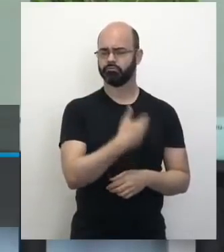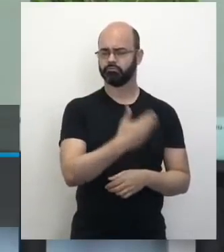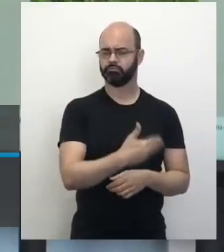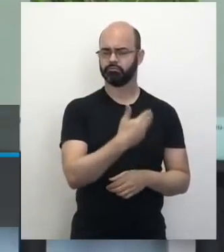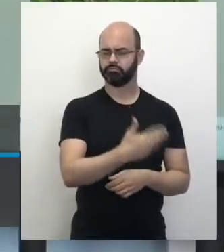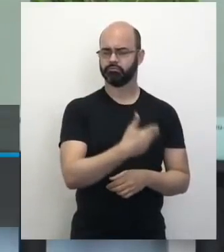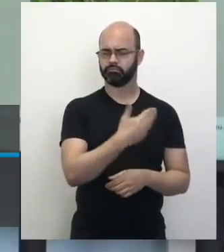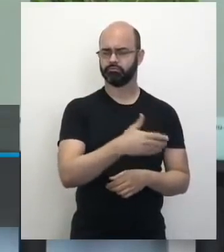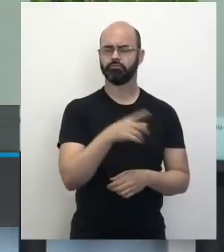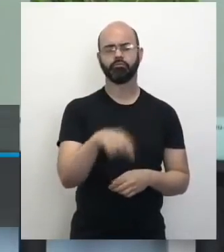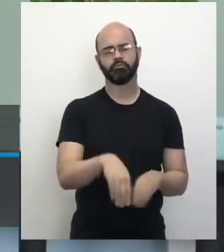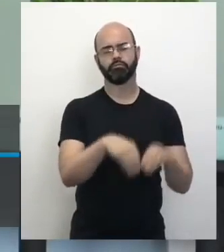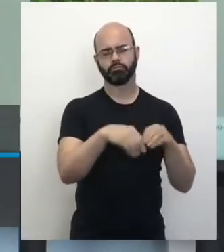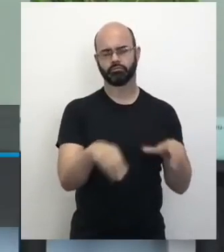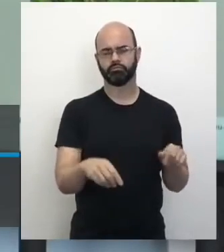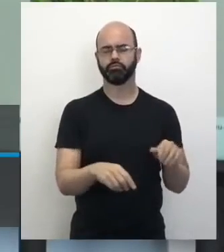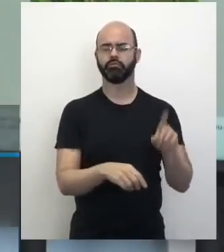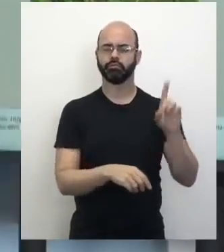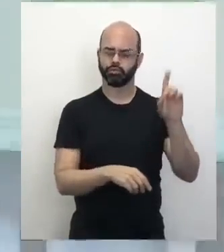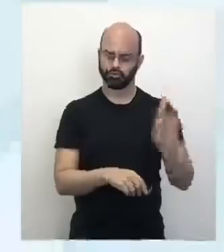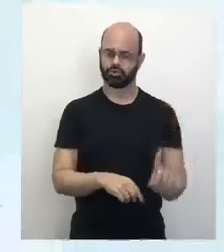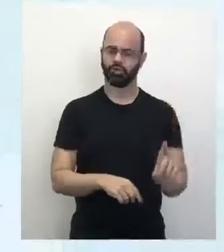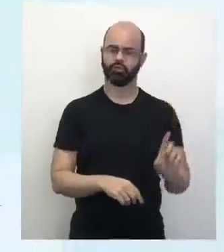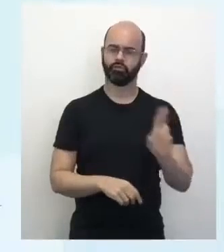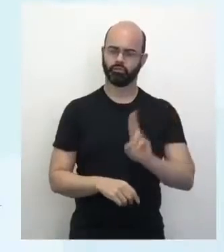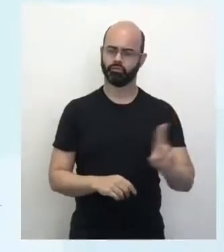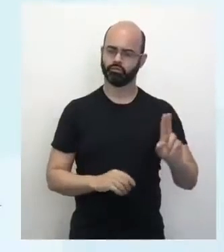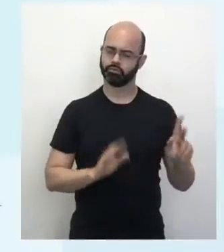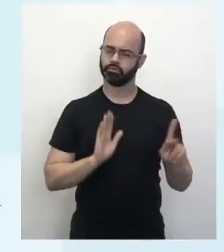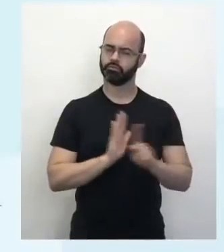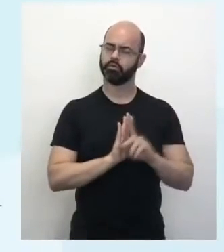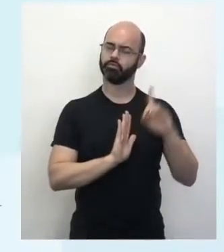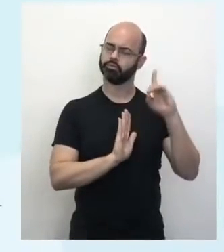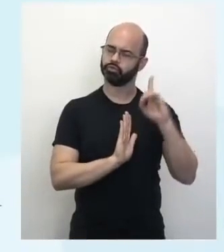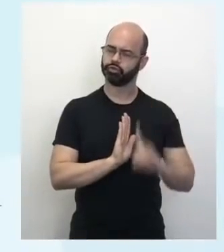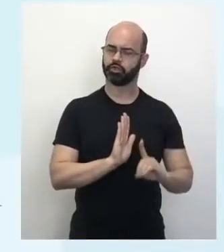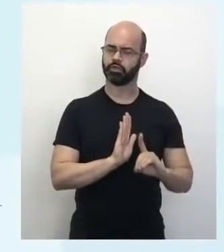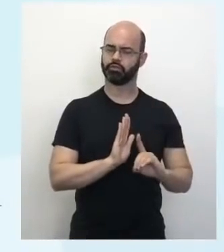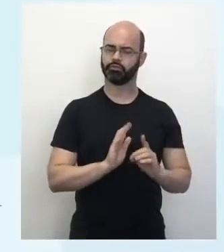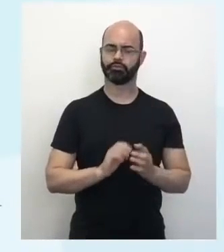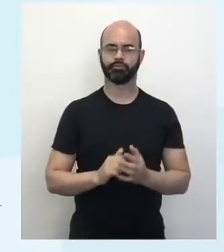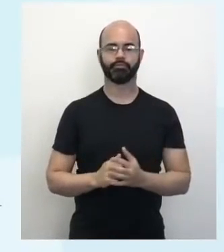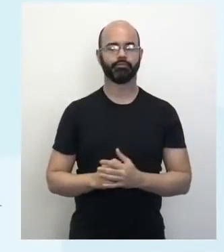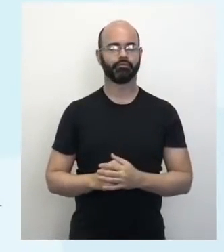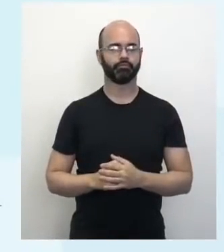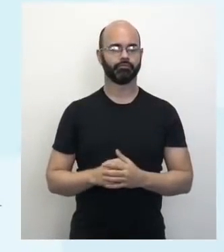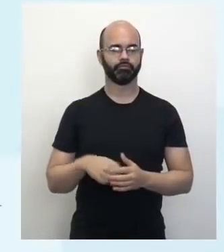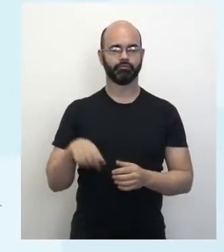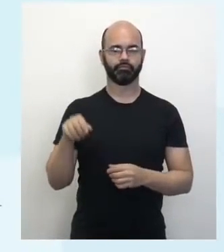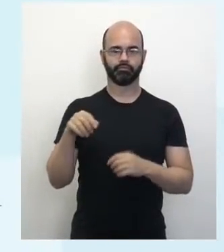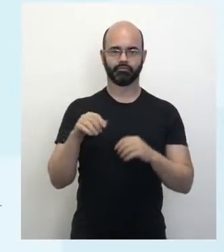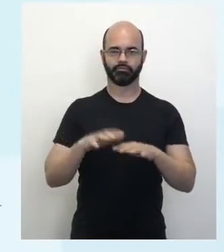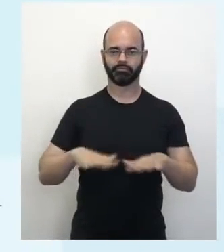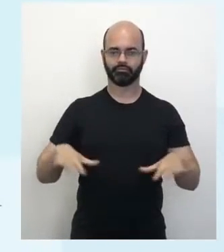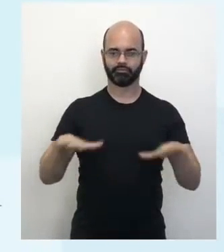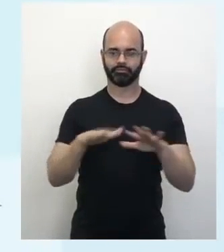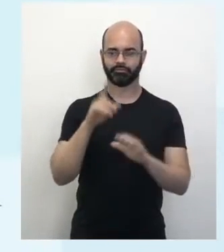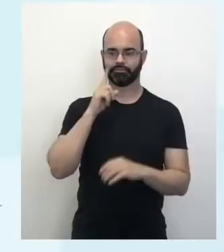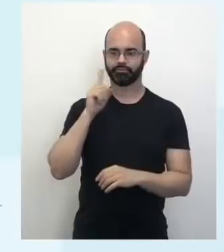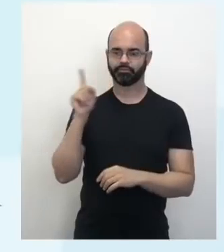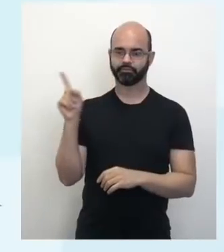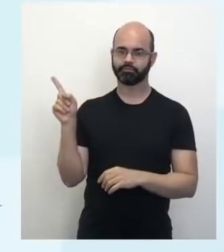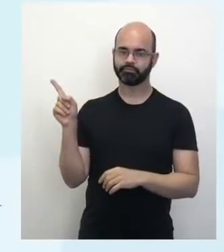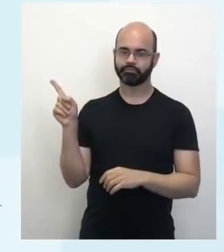uso dessa terra, tá certo? Vamos lá para a próxima tela, que aí nós estamos vendo aí a região, né, que é a